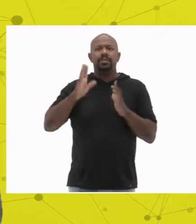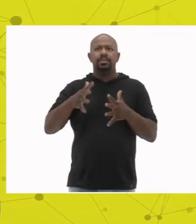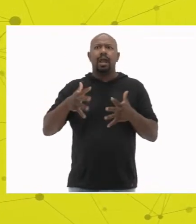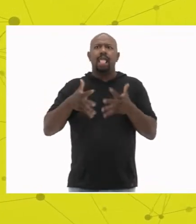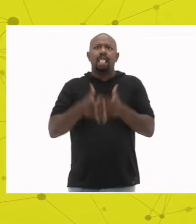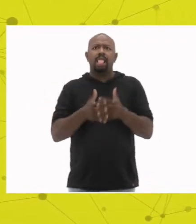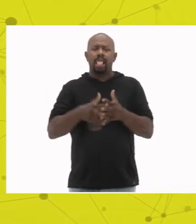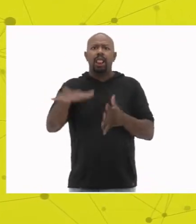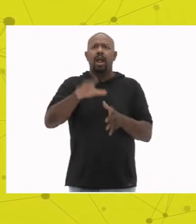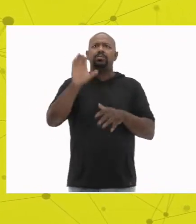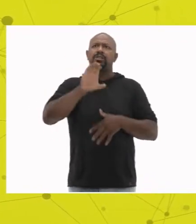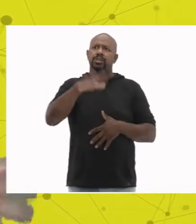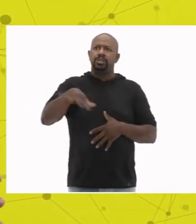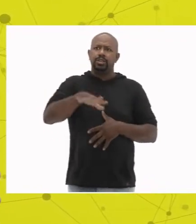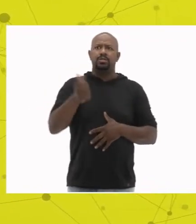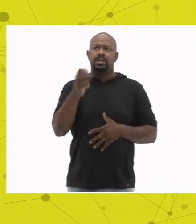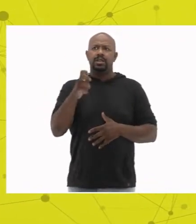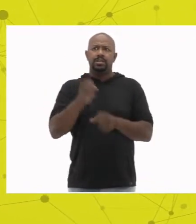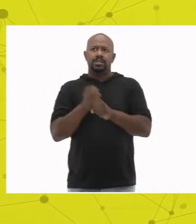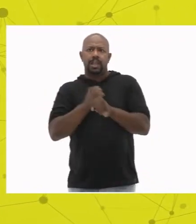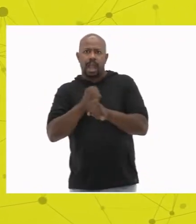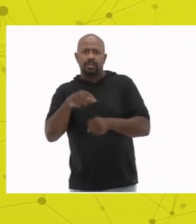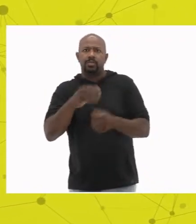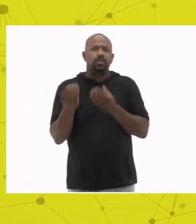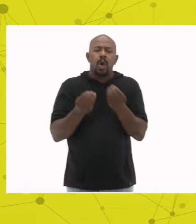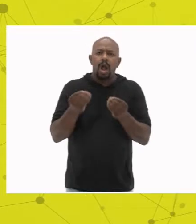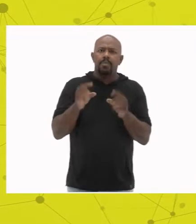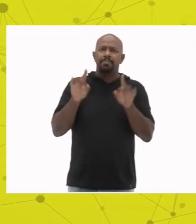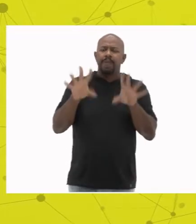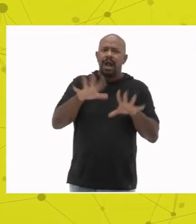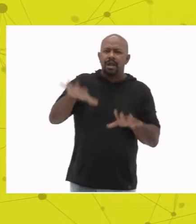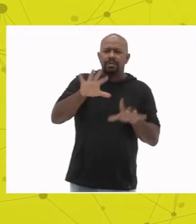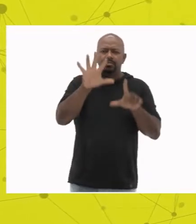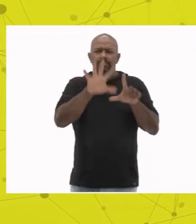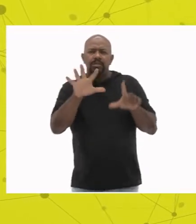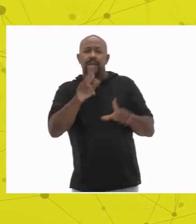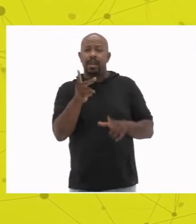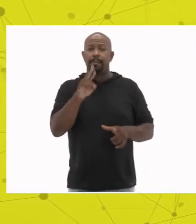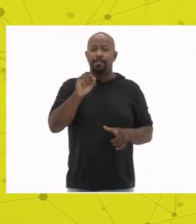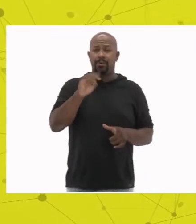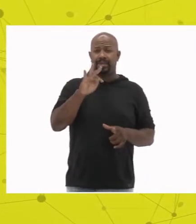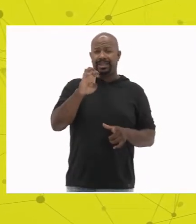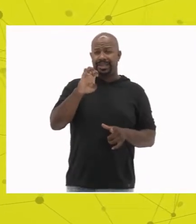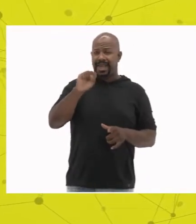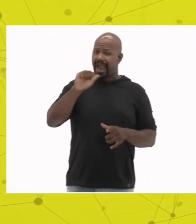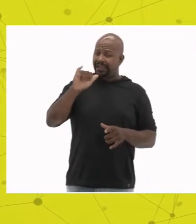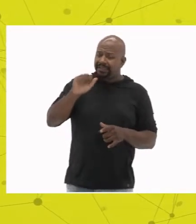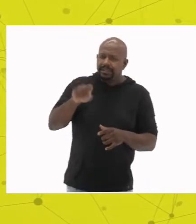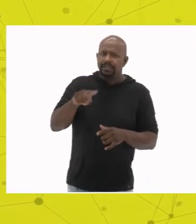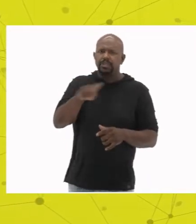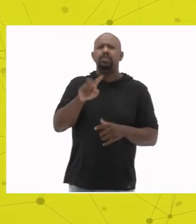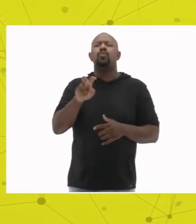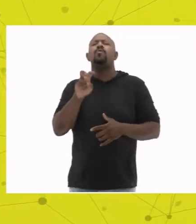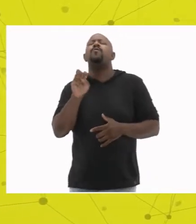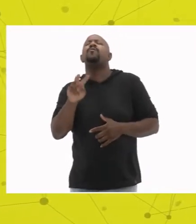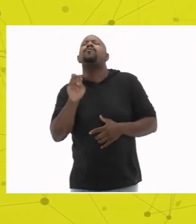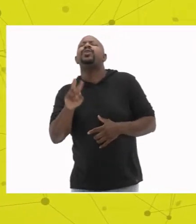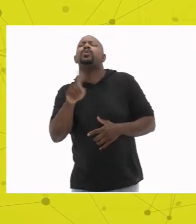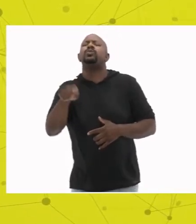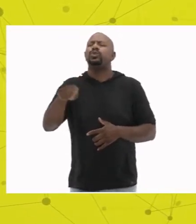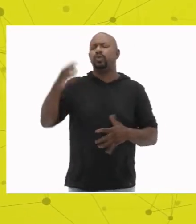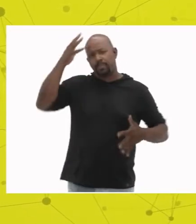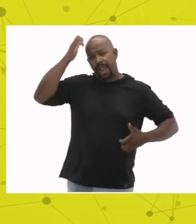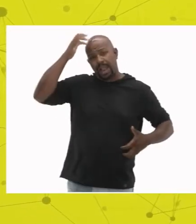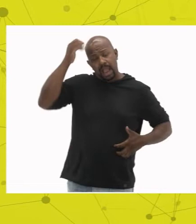que já aborrecia os cientistas há uns 15 anos. Como decifrar a estrutura cristalizada de uma protease retroviral de um vírus de macaco